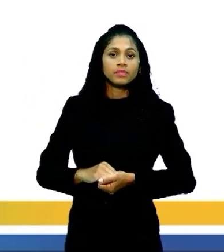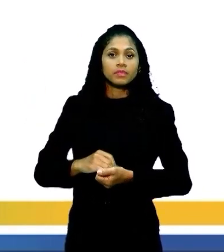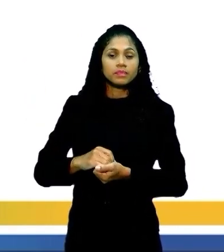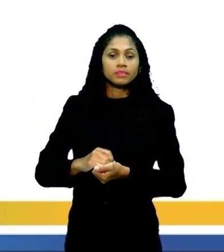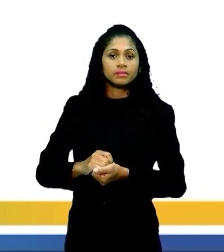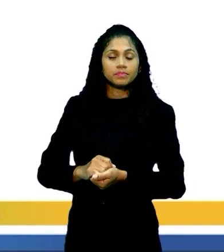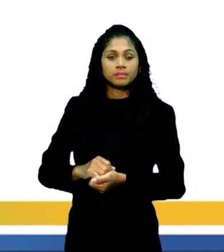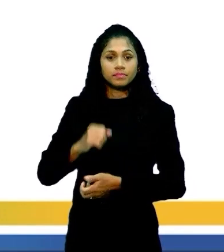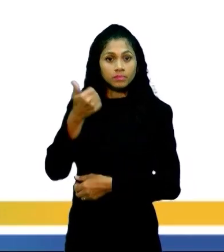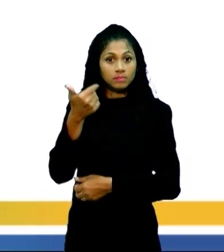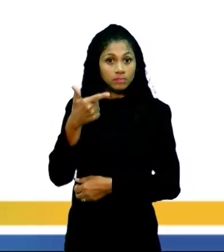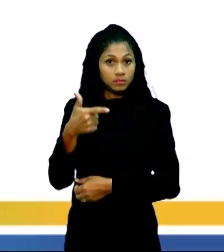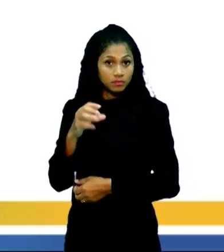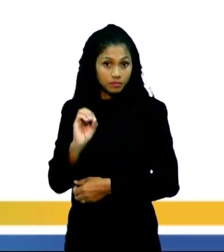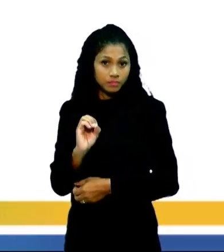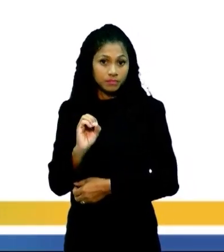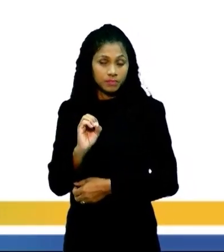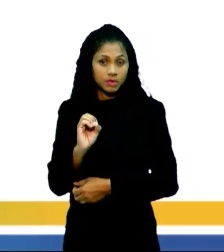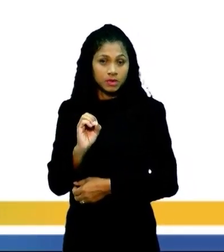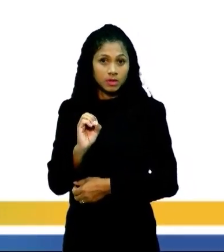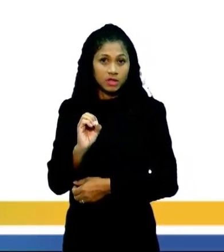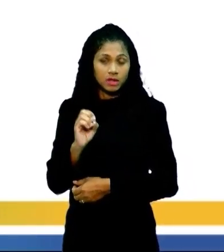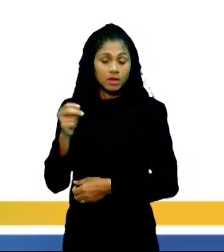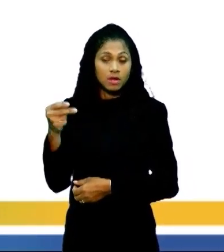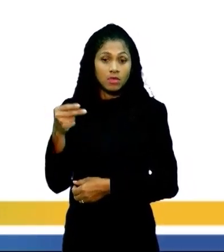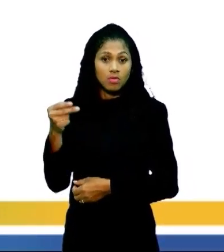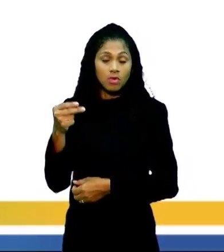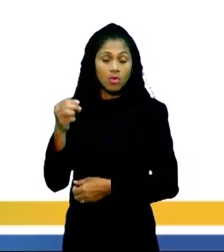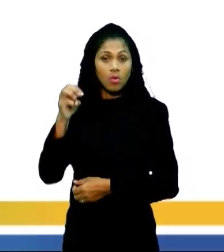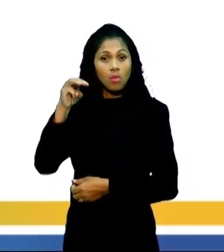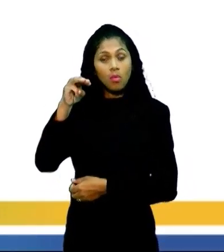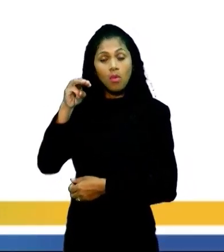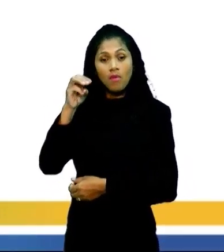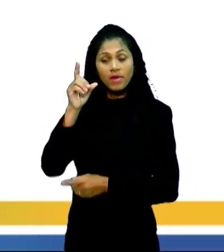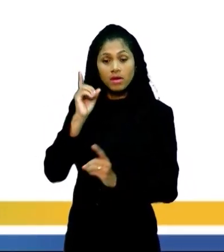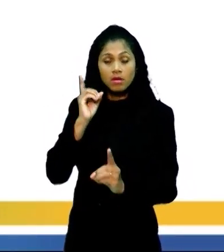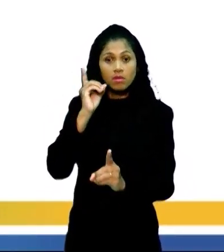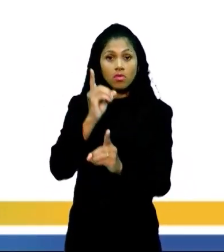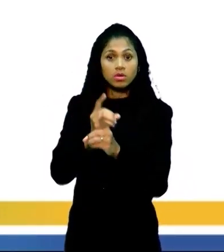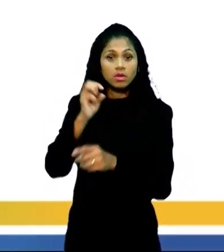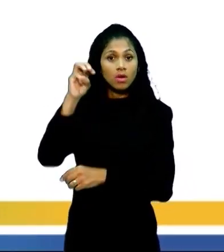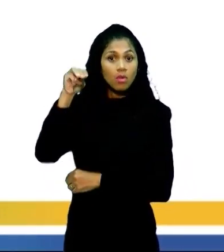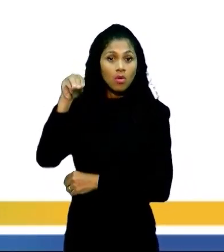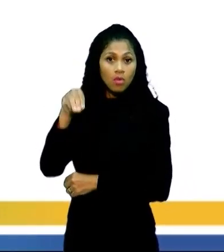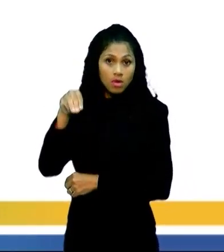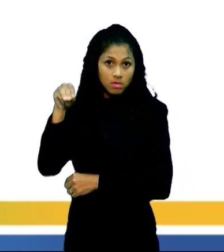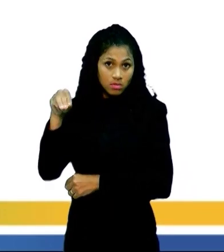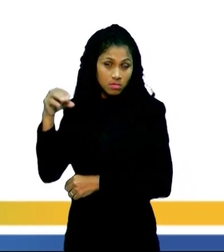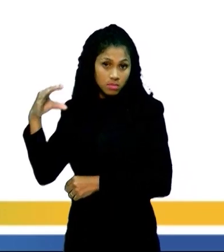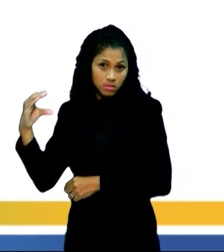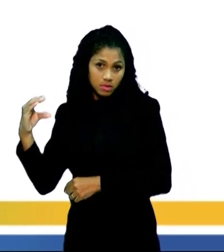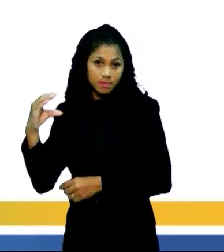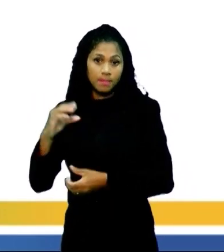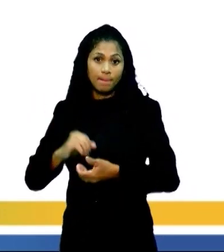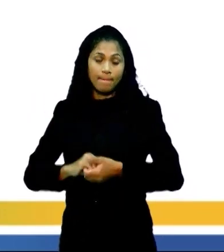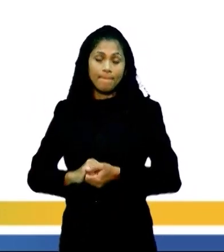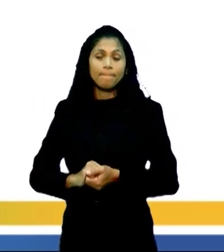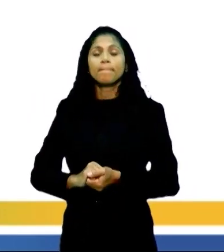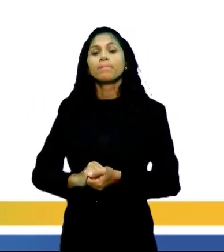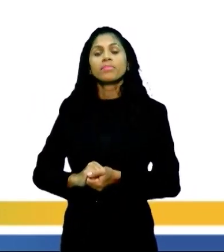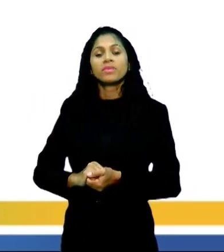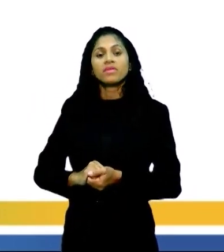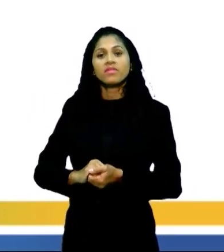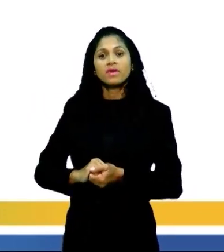120. O que é que a gente vai fazer? Vamos achar um MMC. Então, a gente vai sempre dividir por 2, né? Que vai dividir pelos números